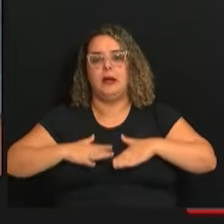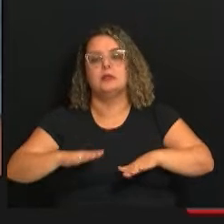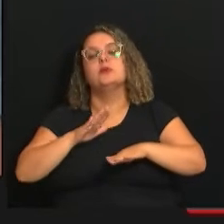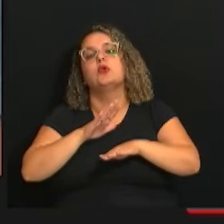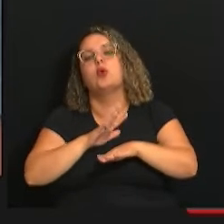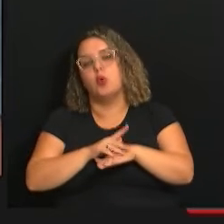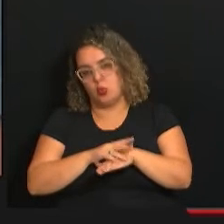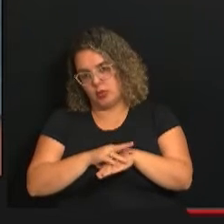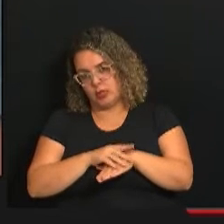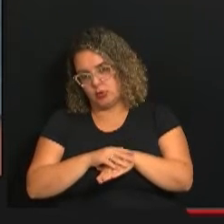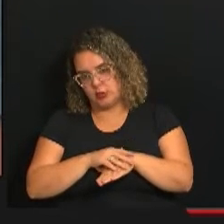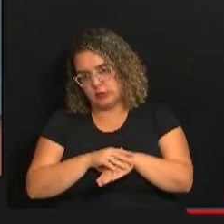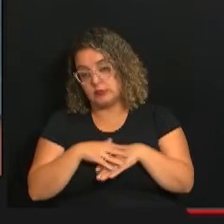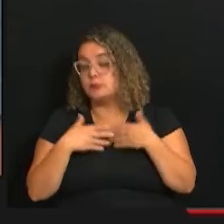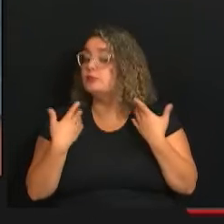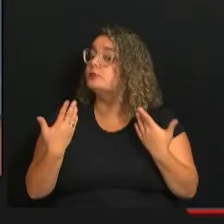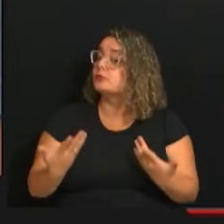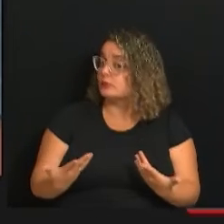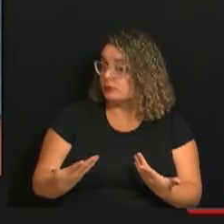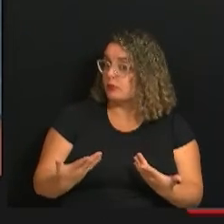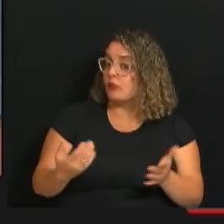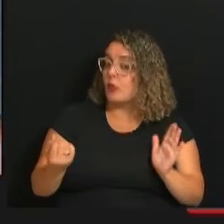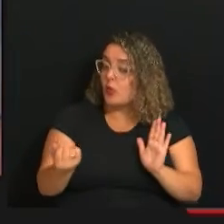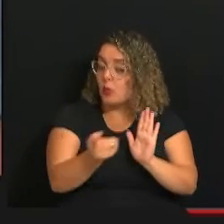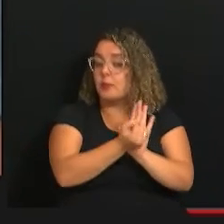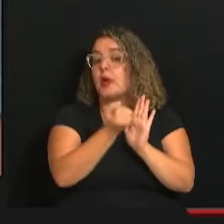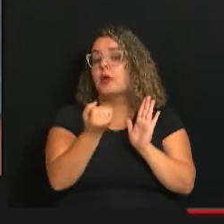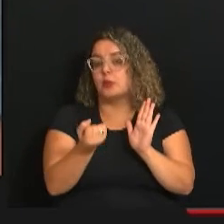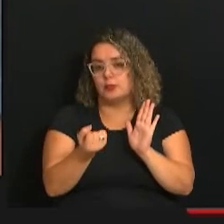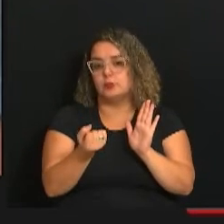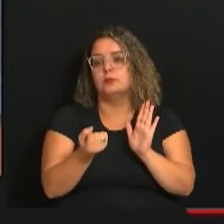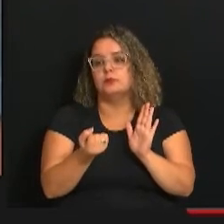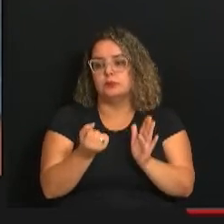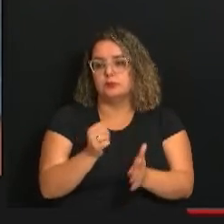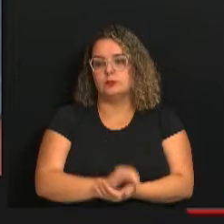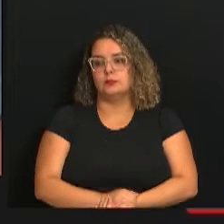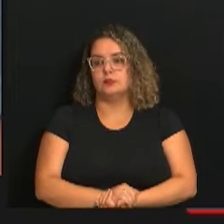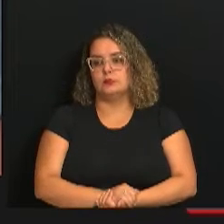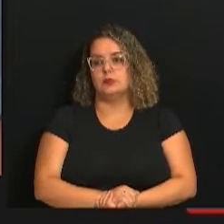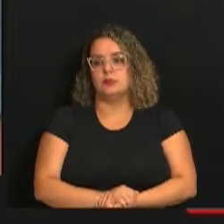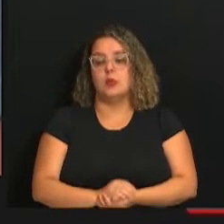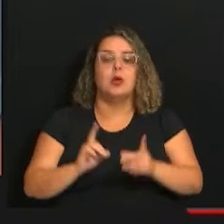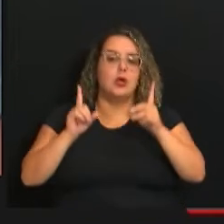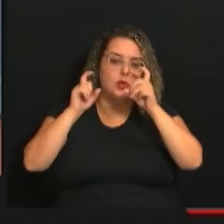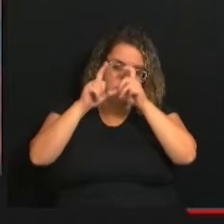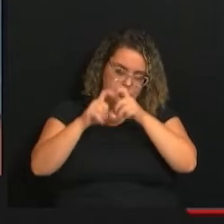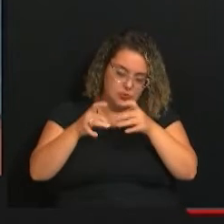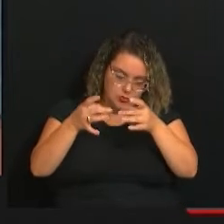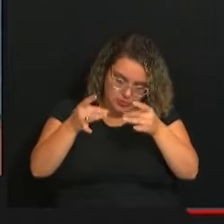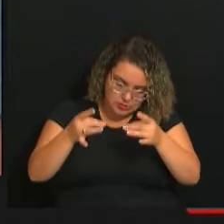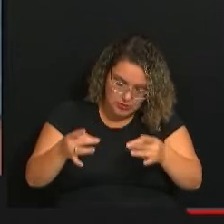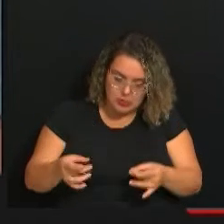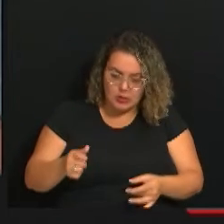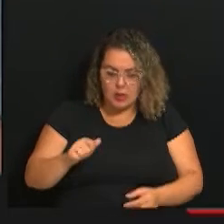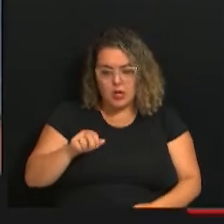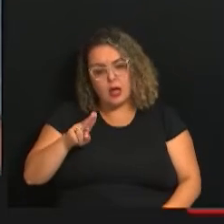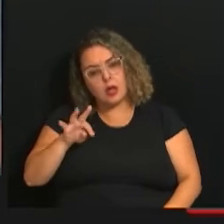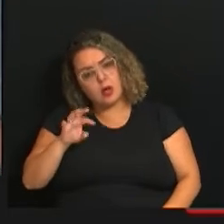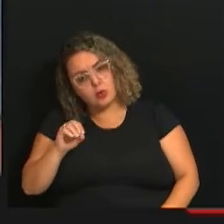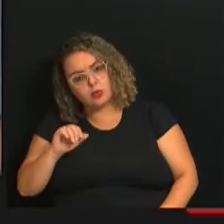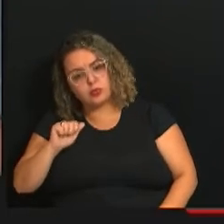bipolar, né? Então, existe uma identificação. Você consegue, se você tiver um olhar atento,